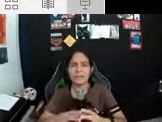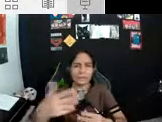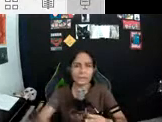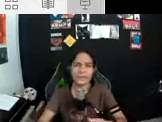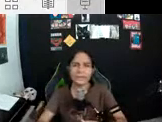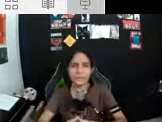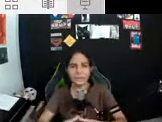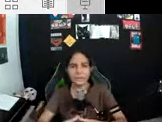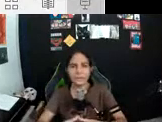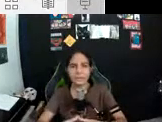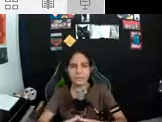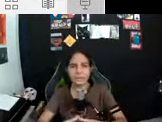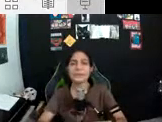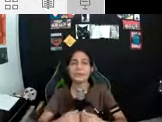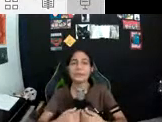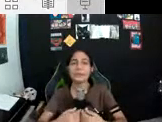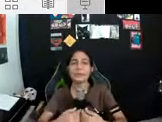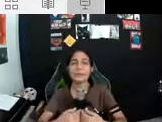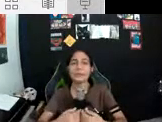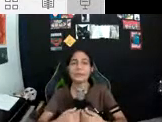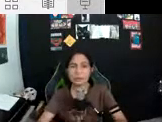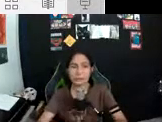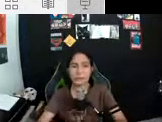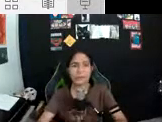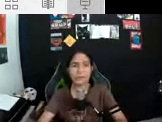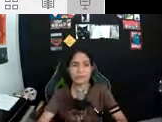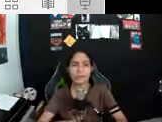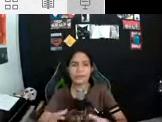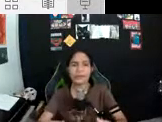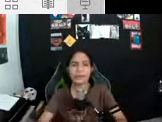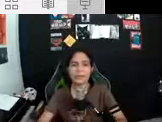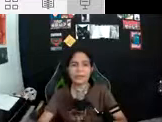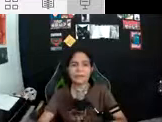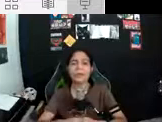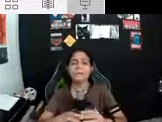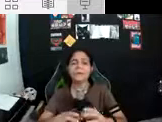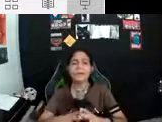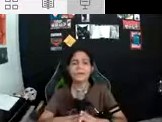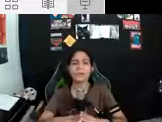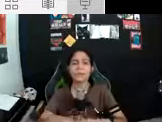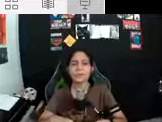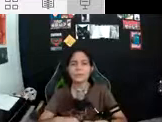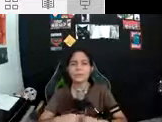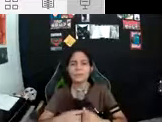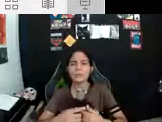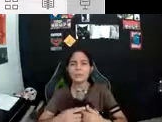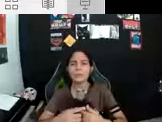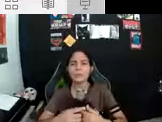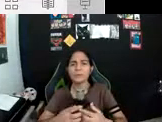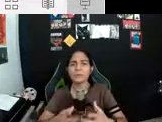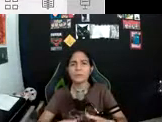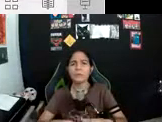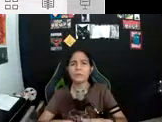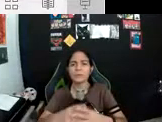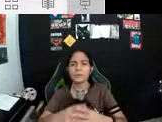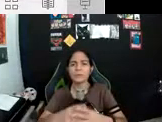de cada vez mais profissionais, onde vocês ficam cada vez mais sobrecarregados, frente a todo